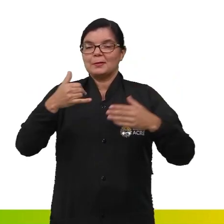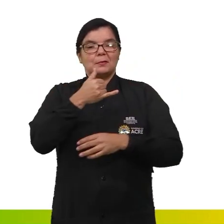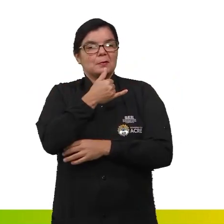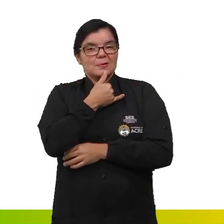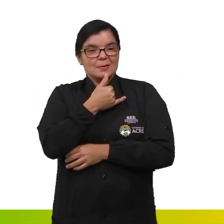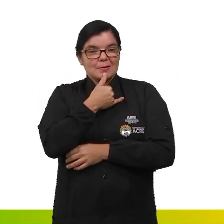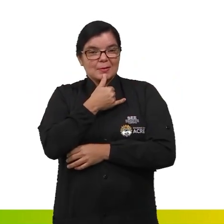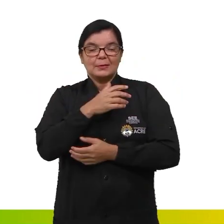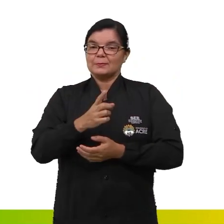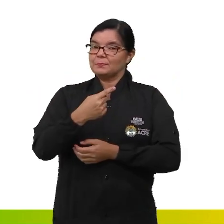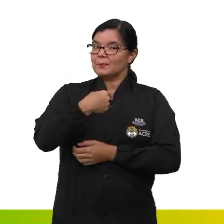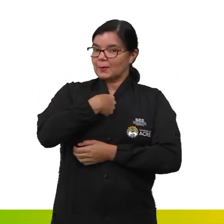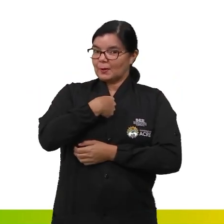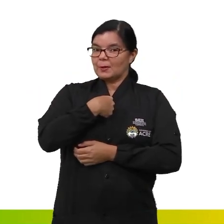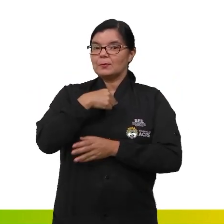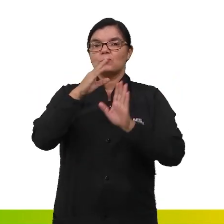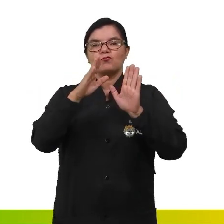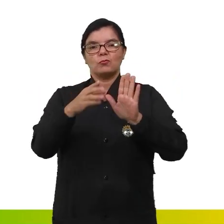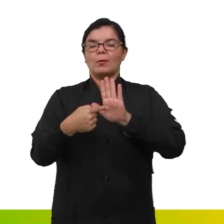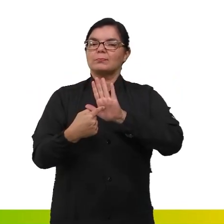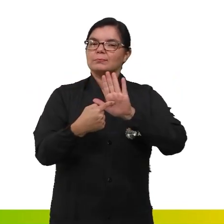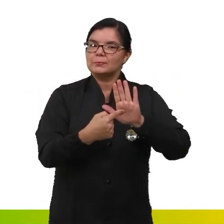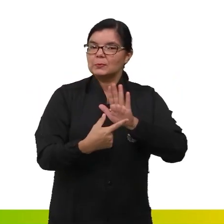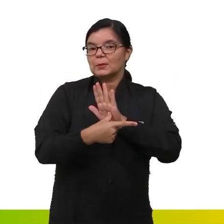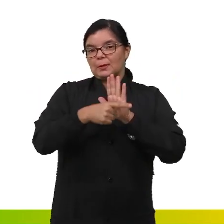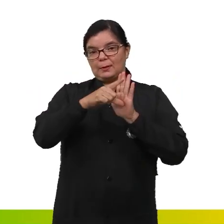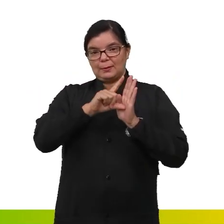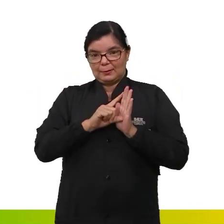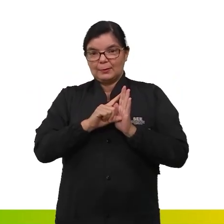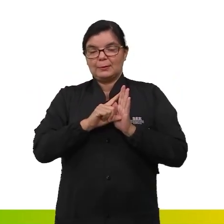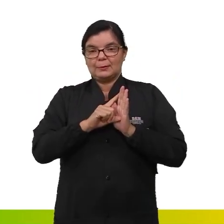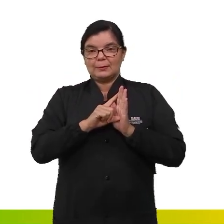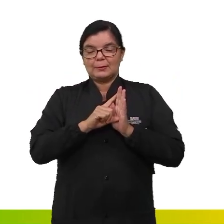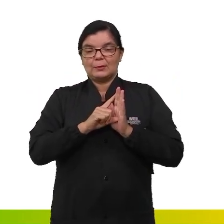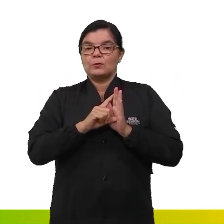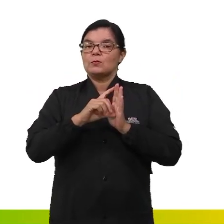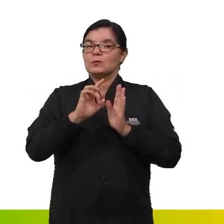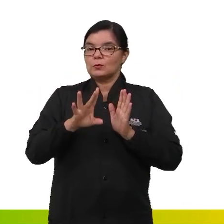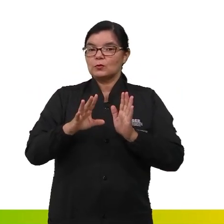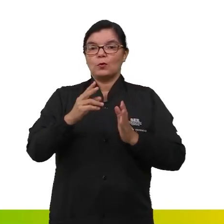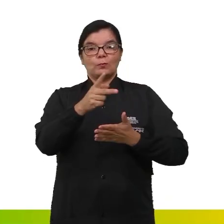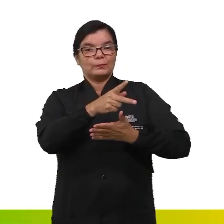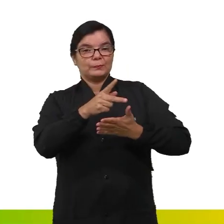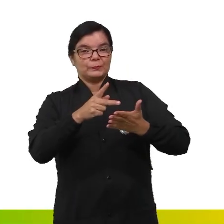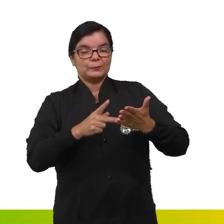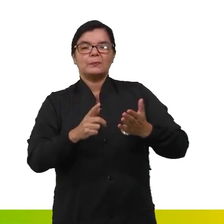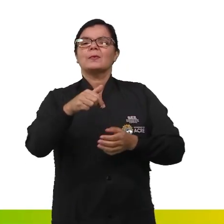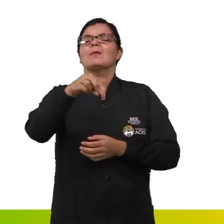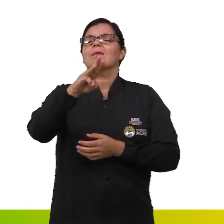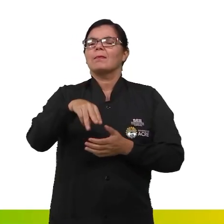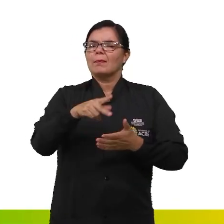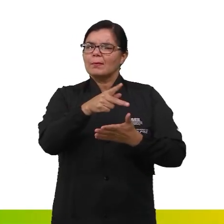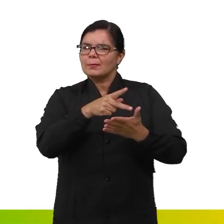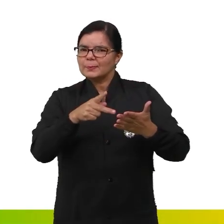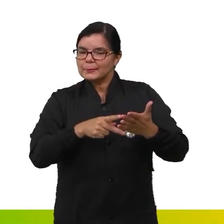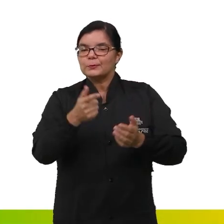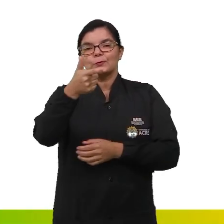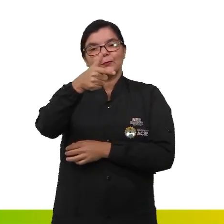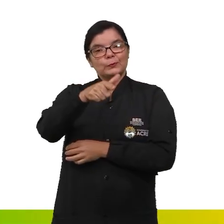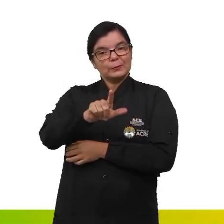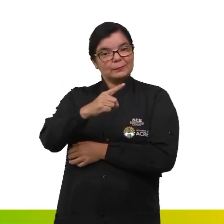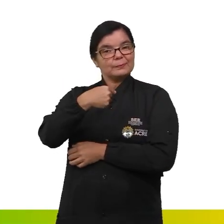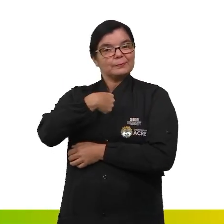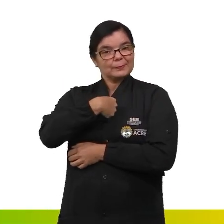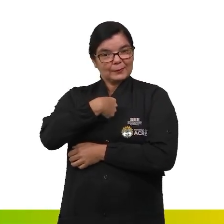nem triste? Eu, já foi referenciado anteriormente. Sou poeta. Quem é poeta?